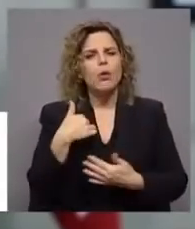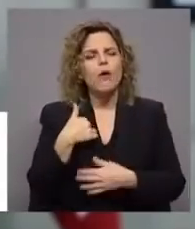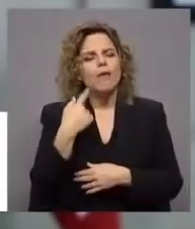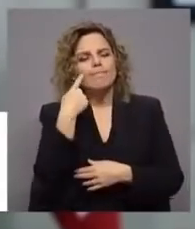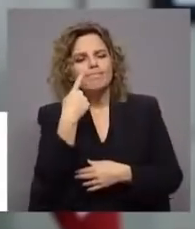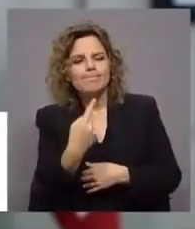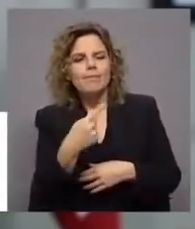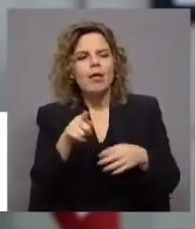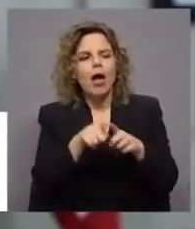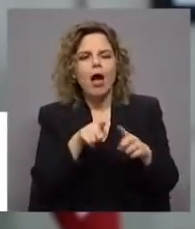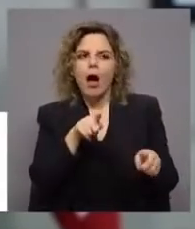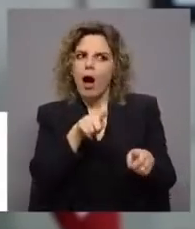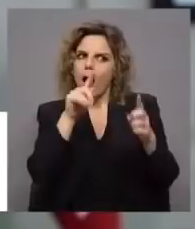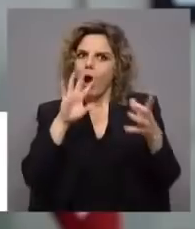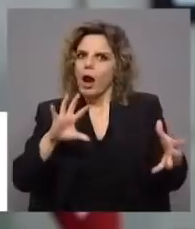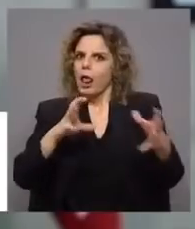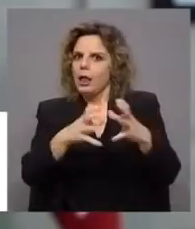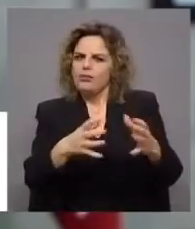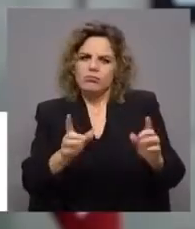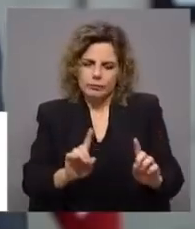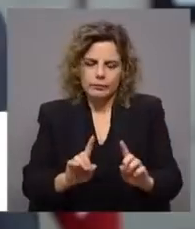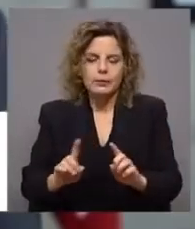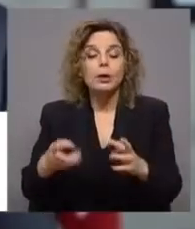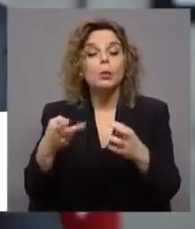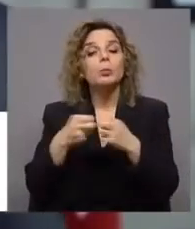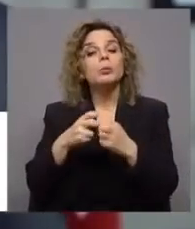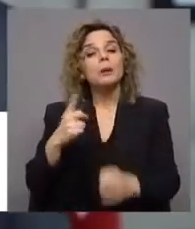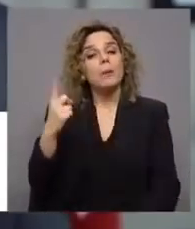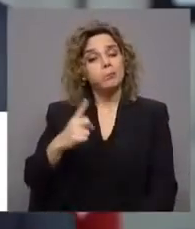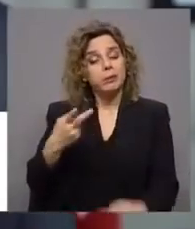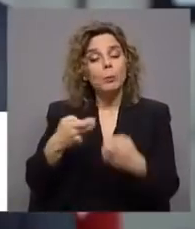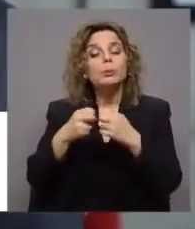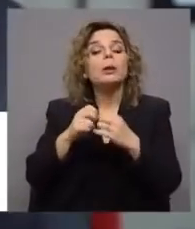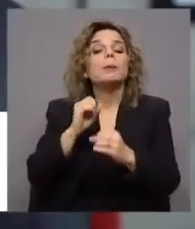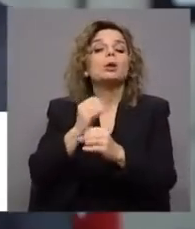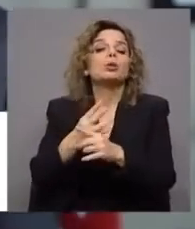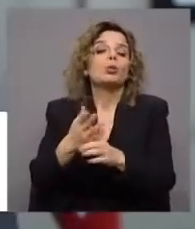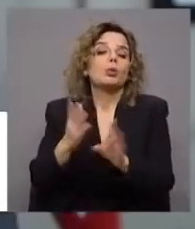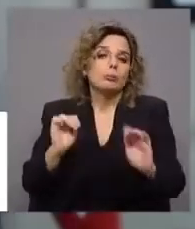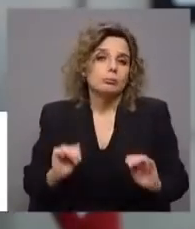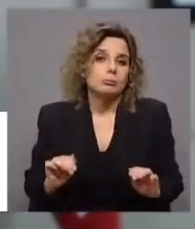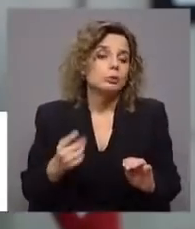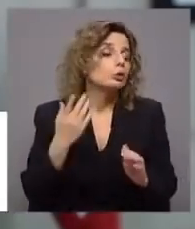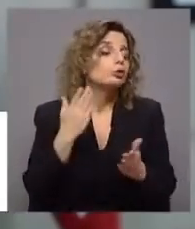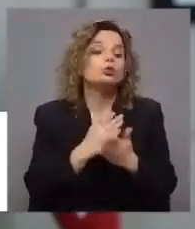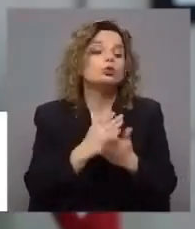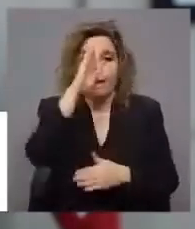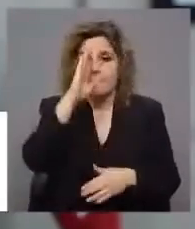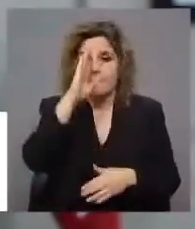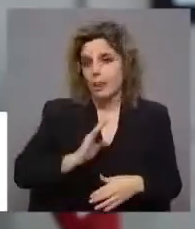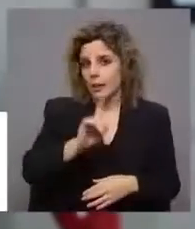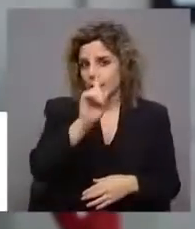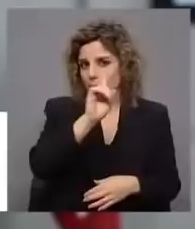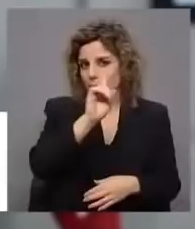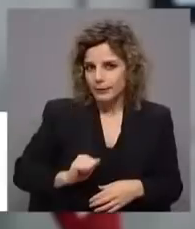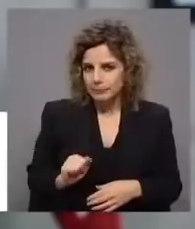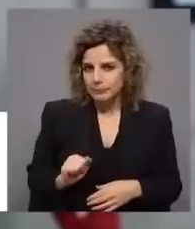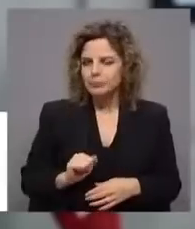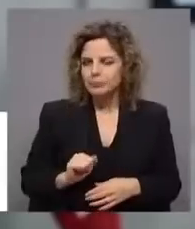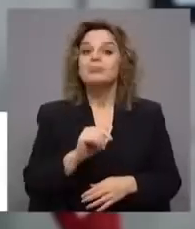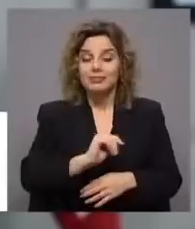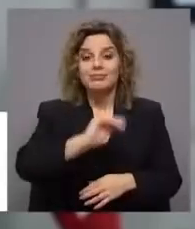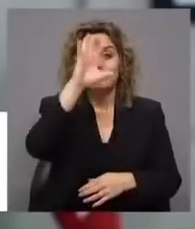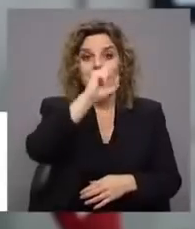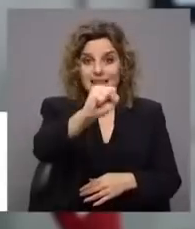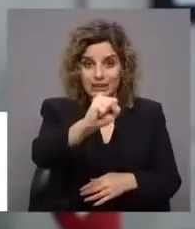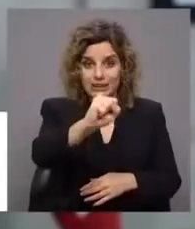de crise. O problema do presidente é outro, não apenas a questão militar, mas ele substitui o ministro